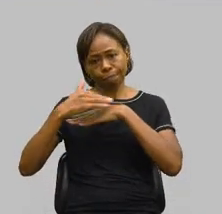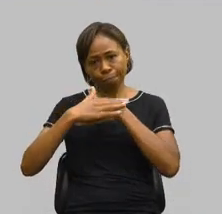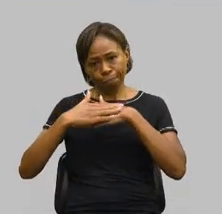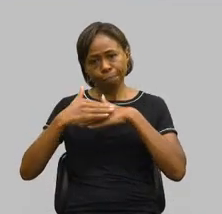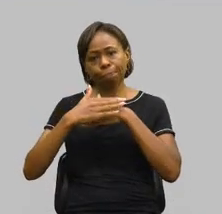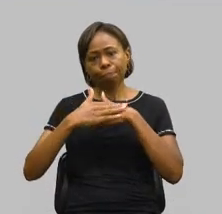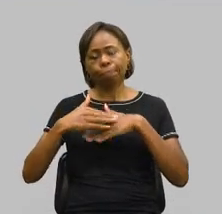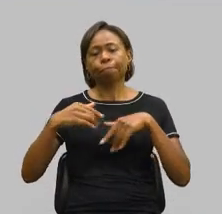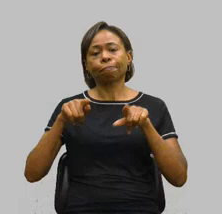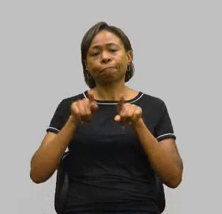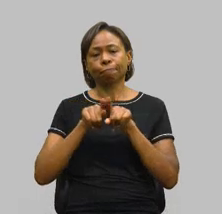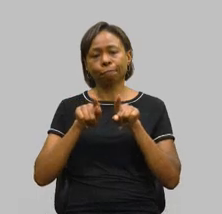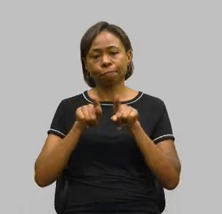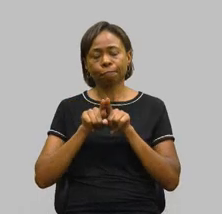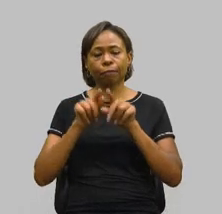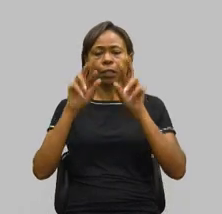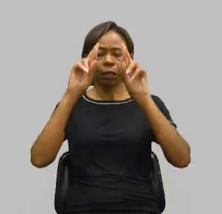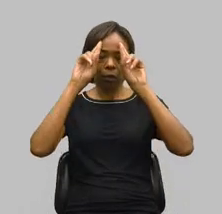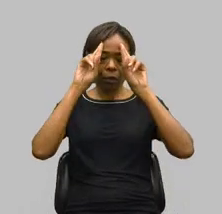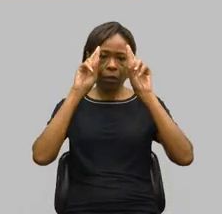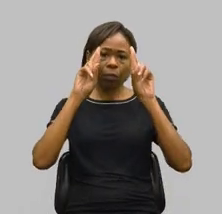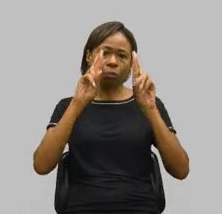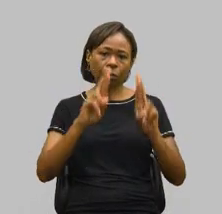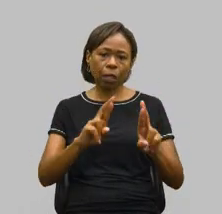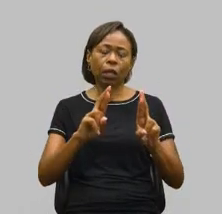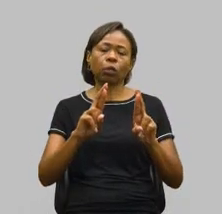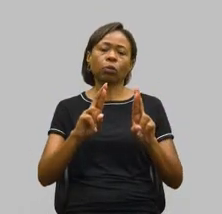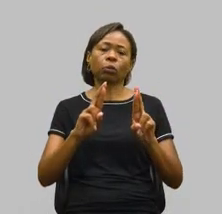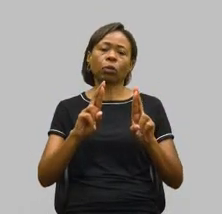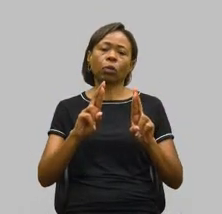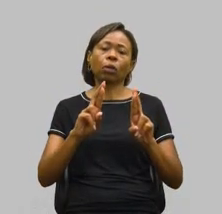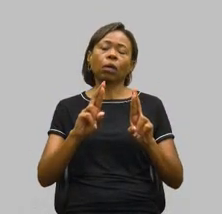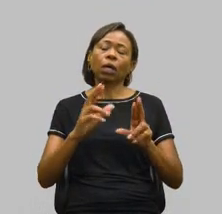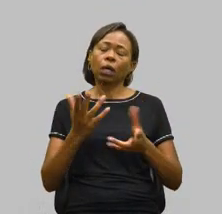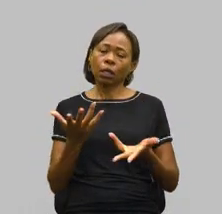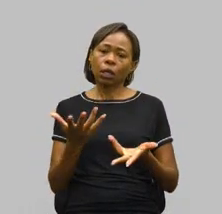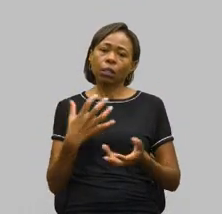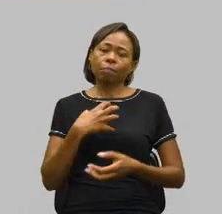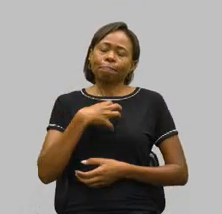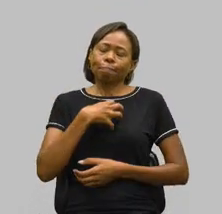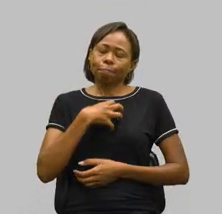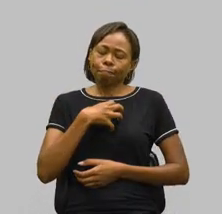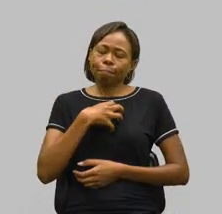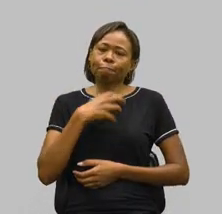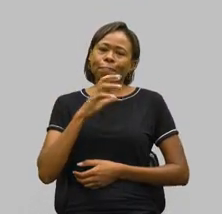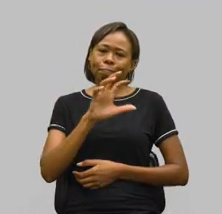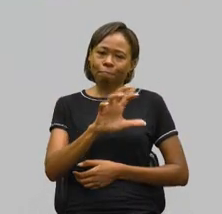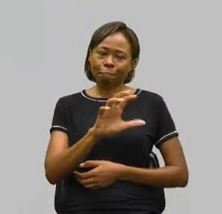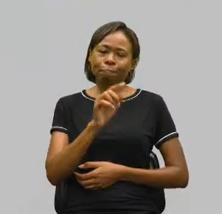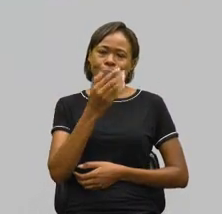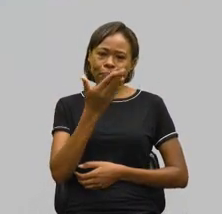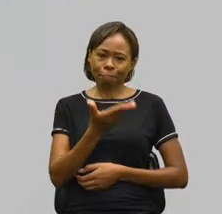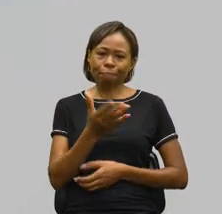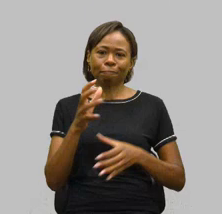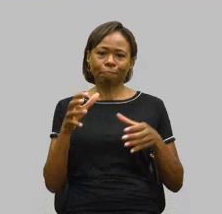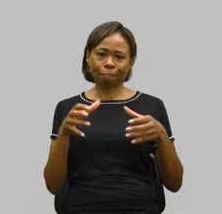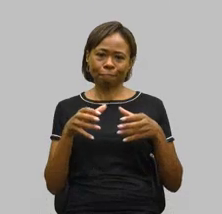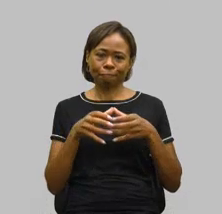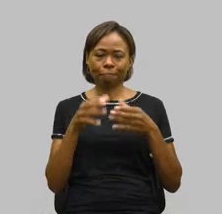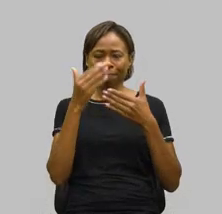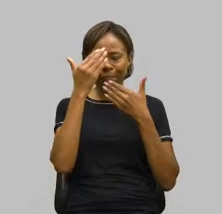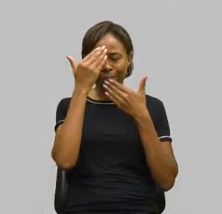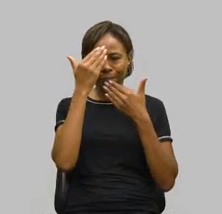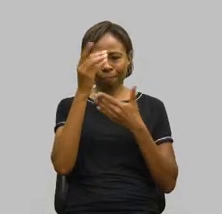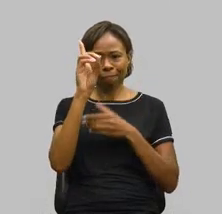todo e a toda admiração que eu tenho pela sua pessoa e pela sua equipe Muito obrigado Deus te